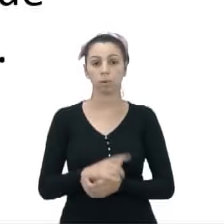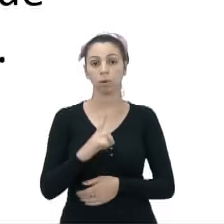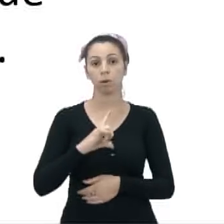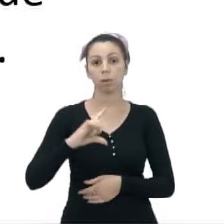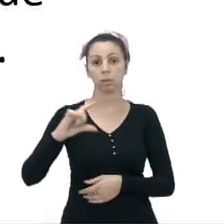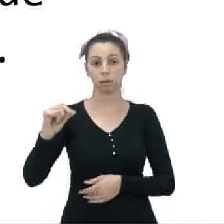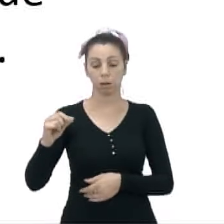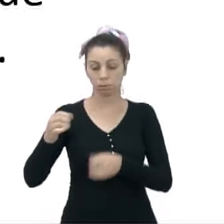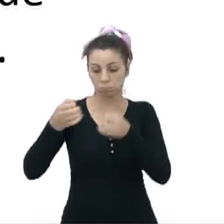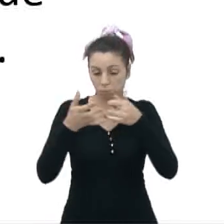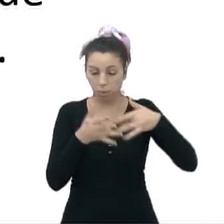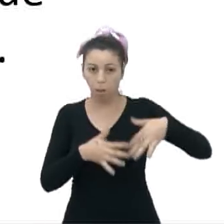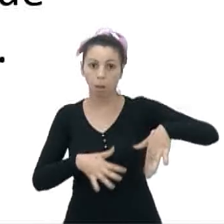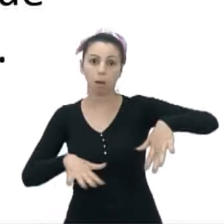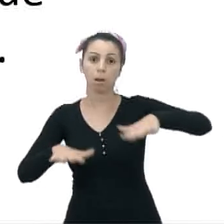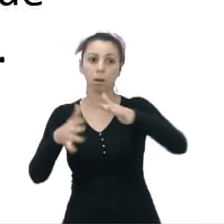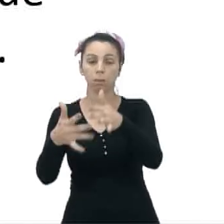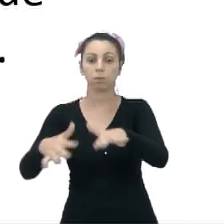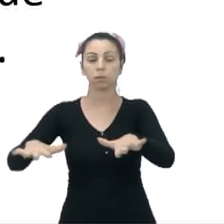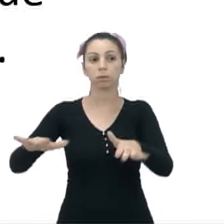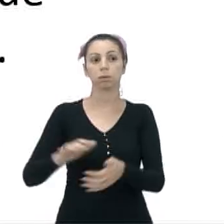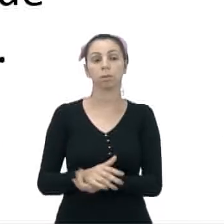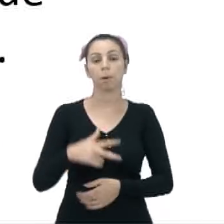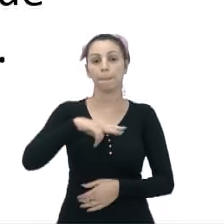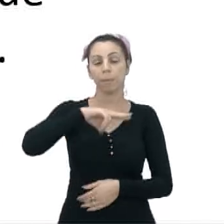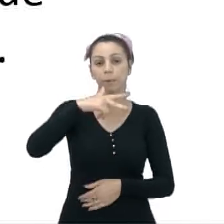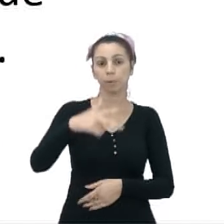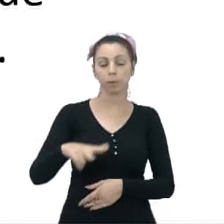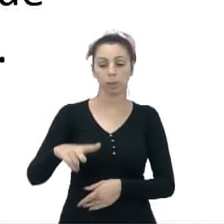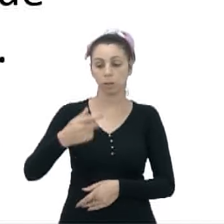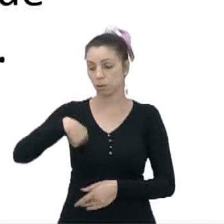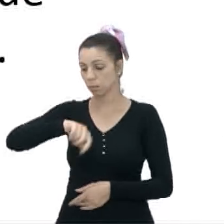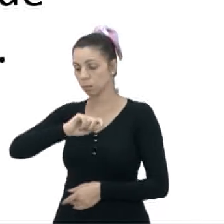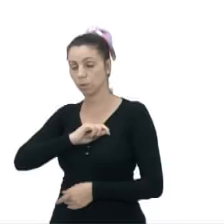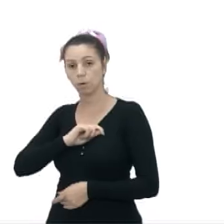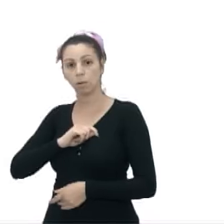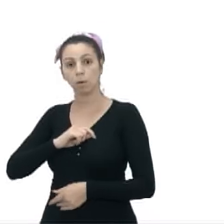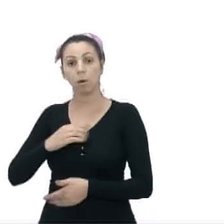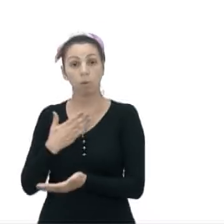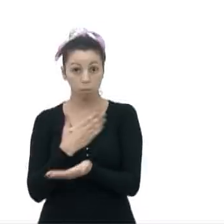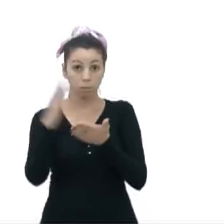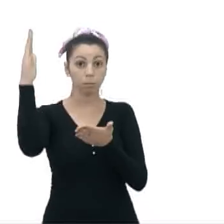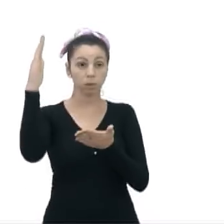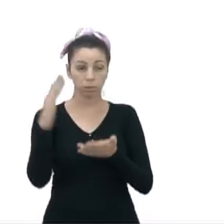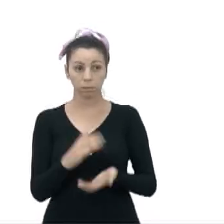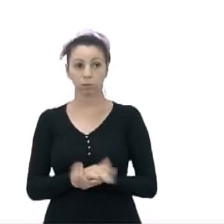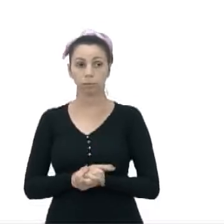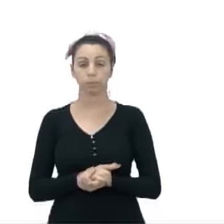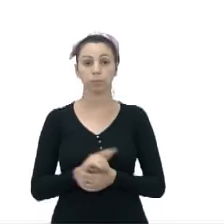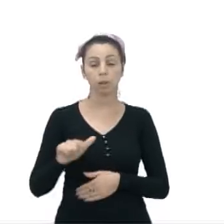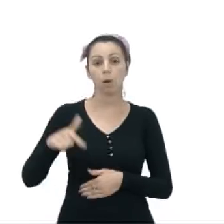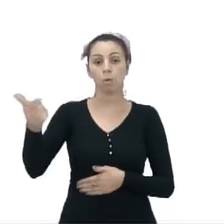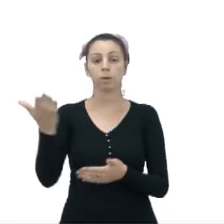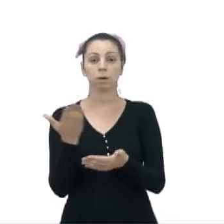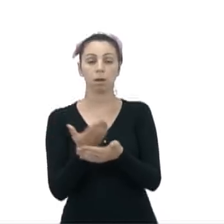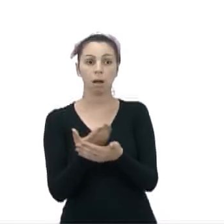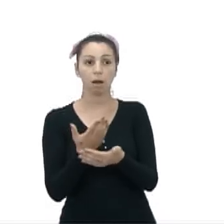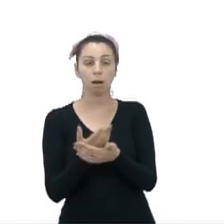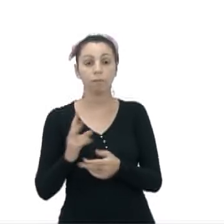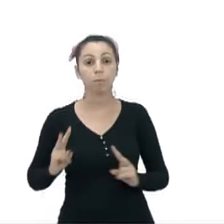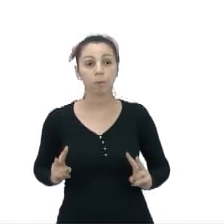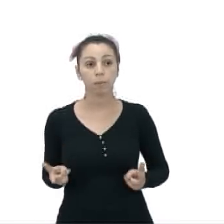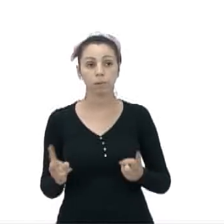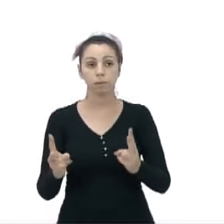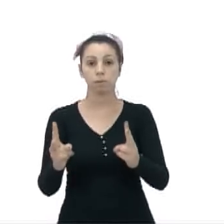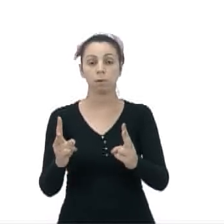Oceano Atlântico foi necessária, né? Portugueses e espanhóis deram um pontapé inicial, né? E na próxima aula a gente vai